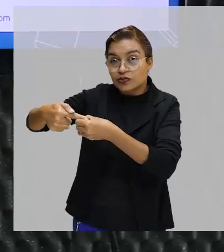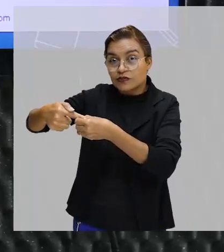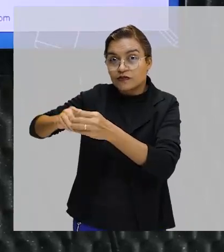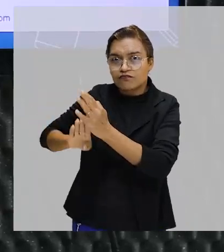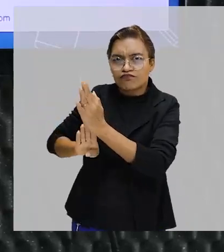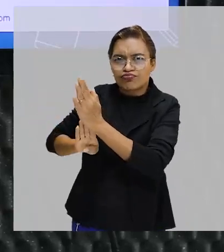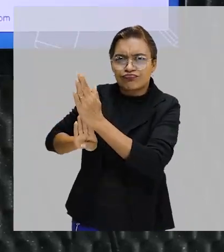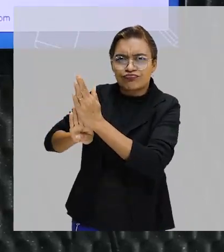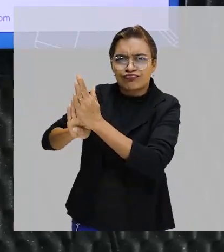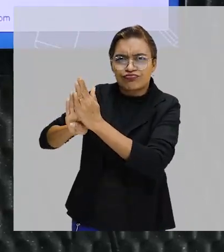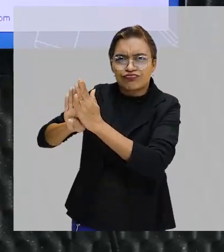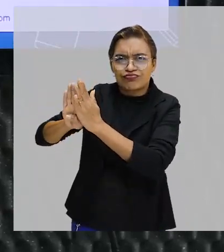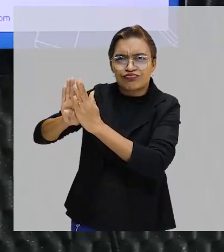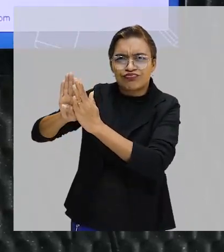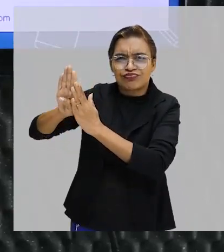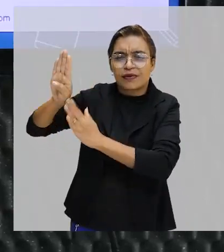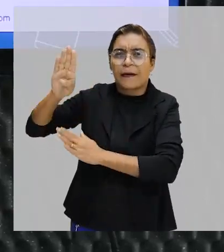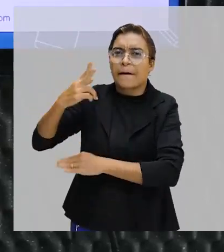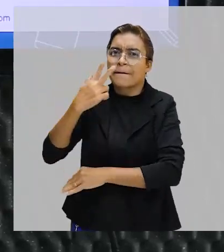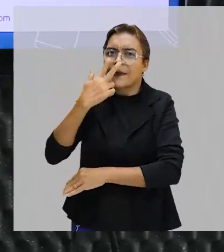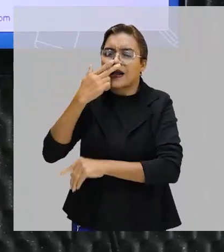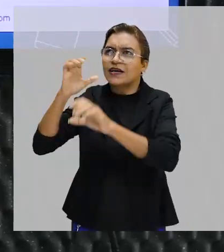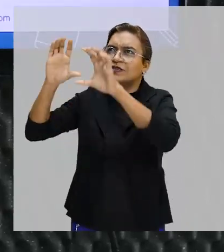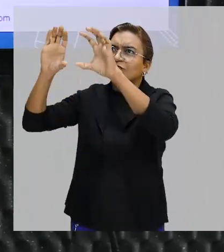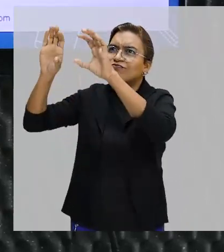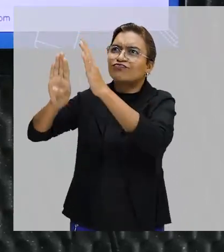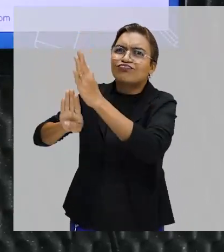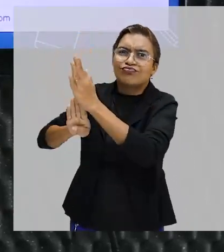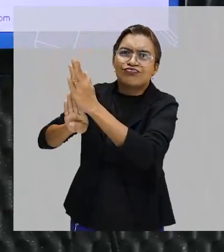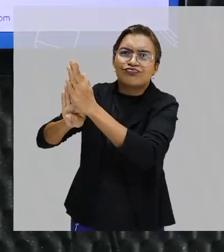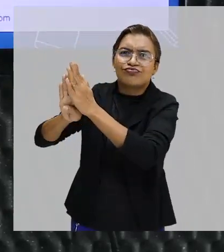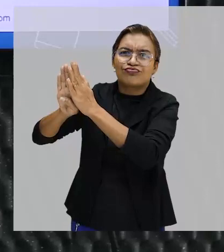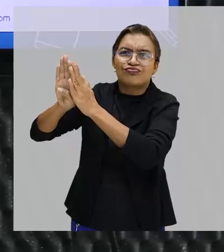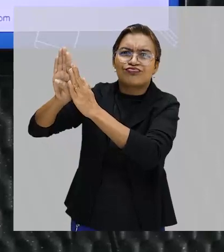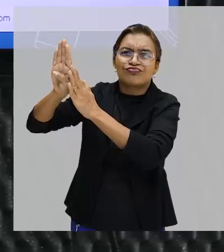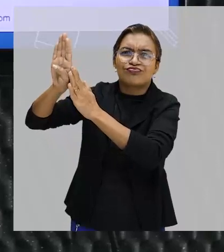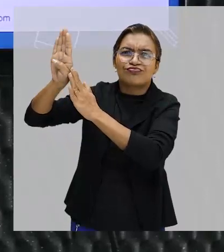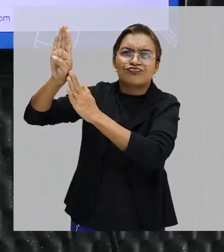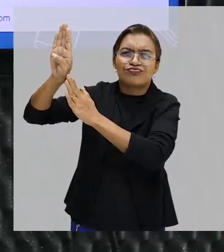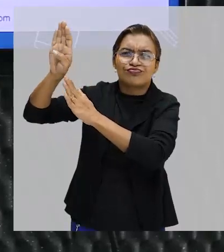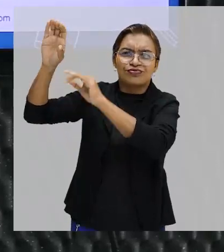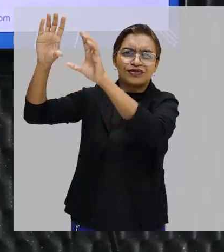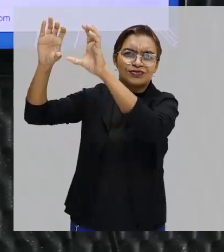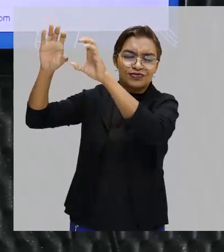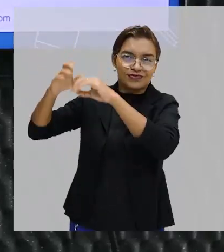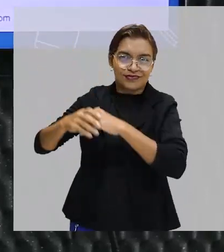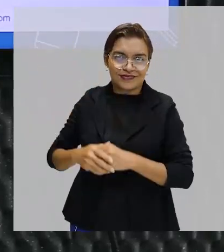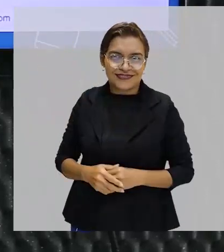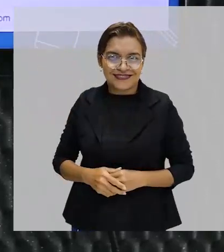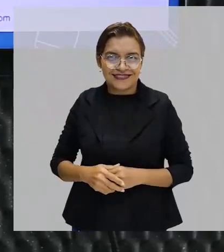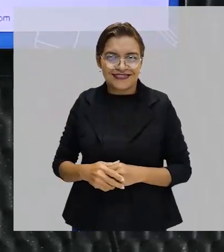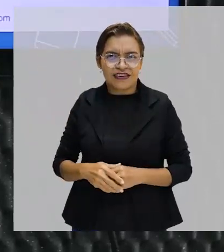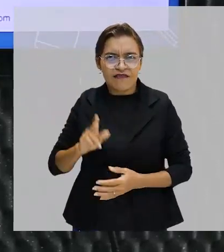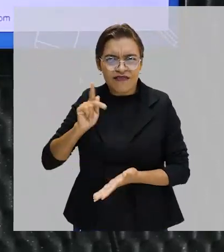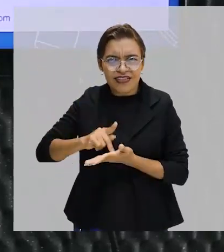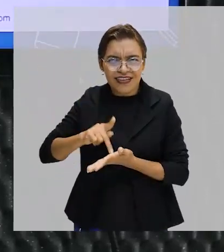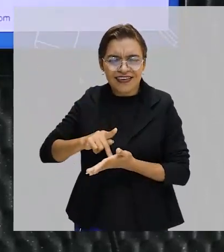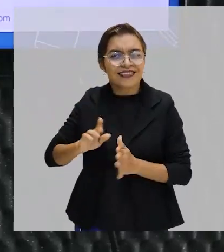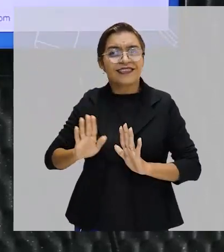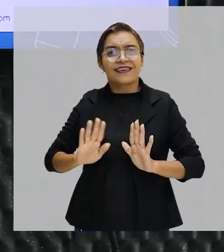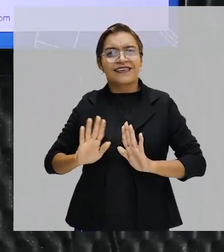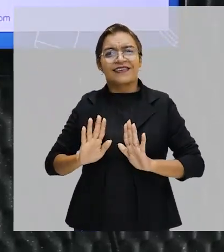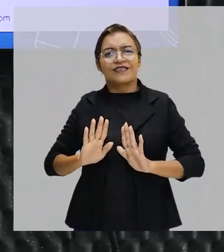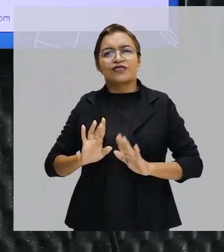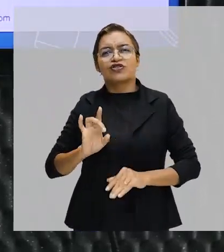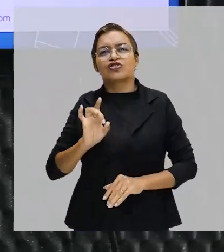está alto, está nas nuvens. Quando eu digo o preço do combustível está nas nuvens, o preço está lá nas nuvens de verdade? Não,